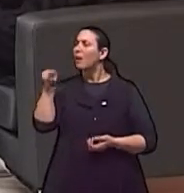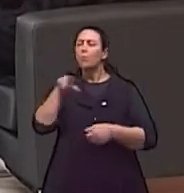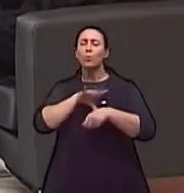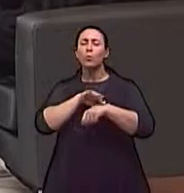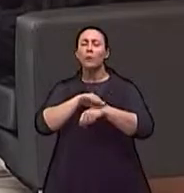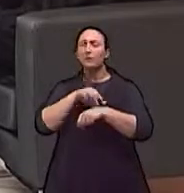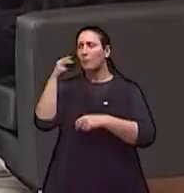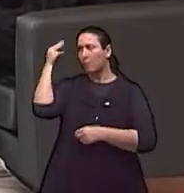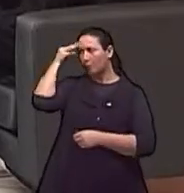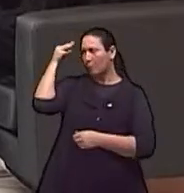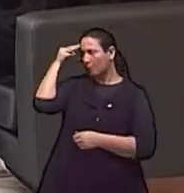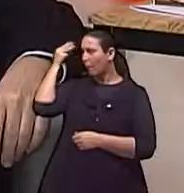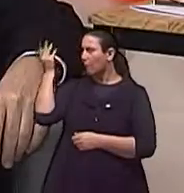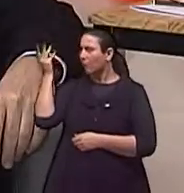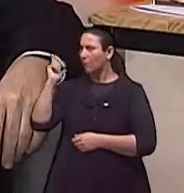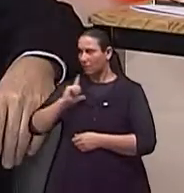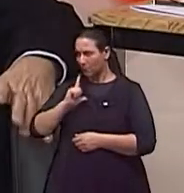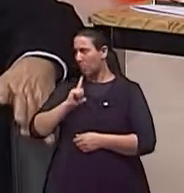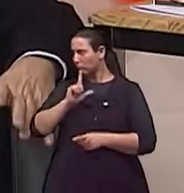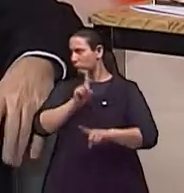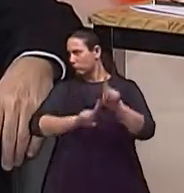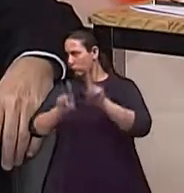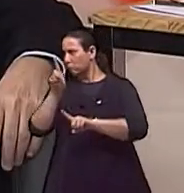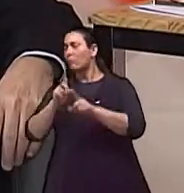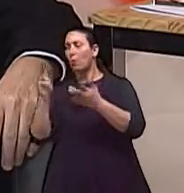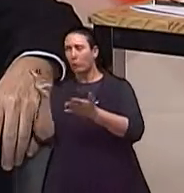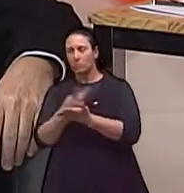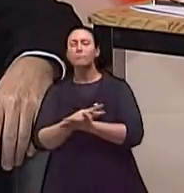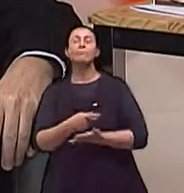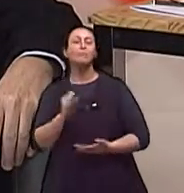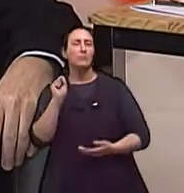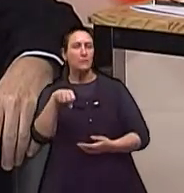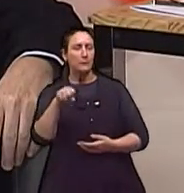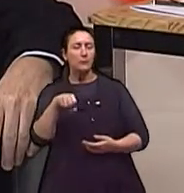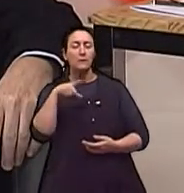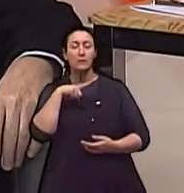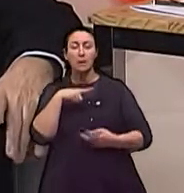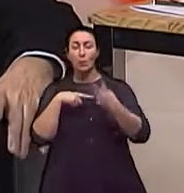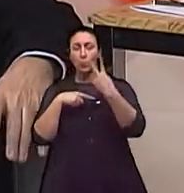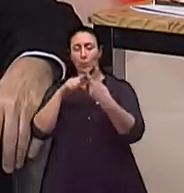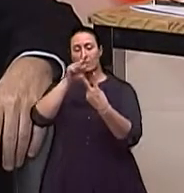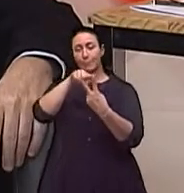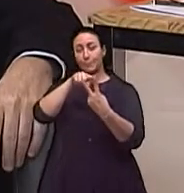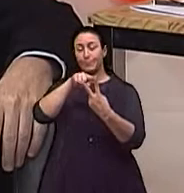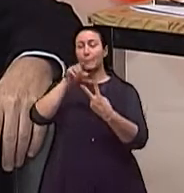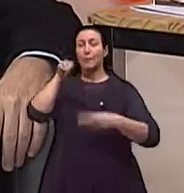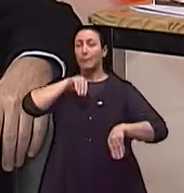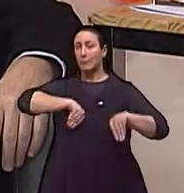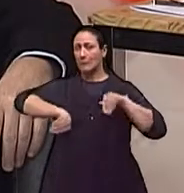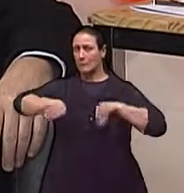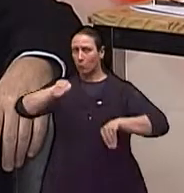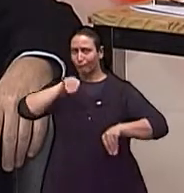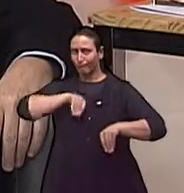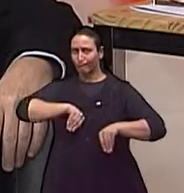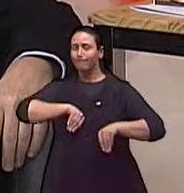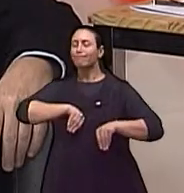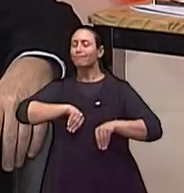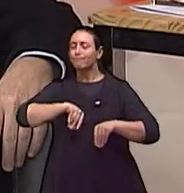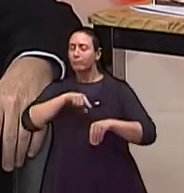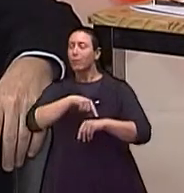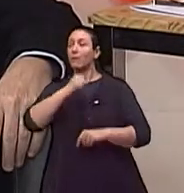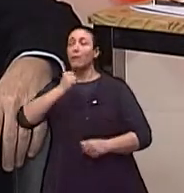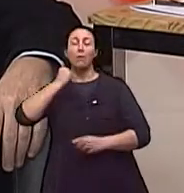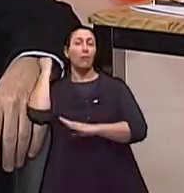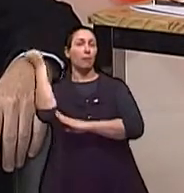nessa faixa etária tem algumas que que aparecem duas grandes áreas a depressão né que é uma e